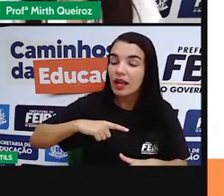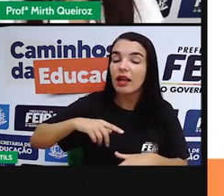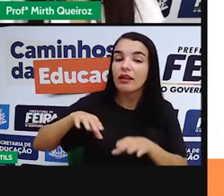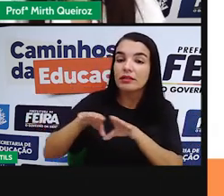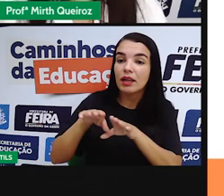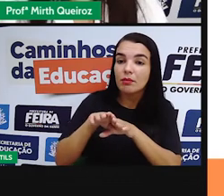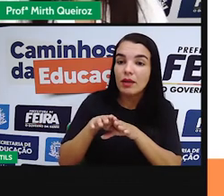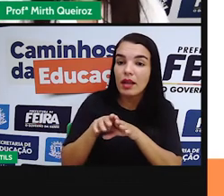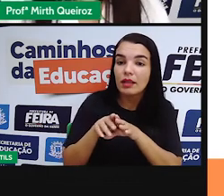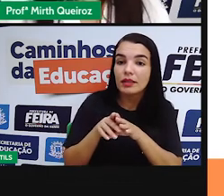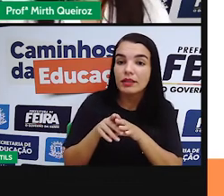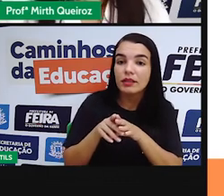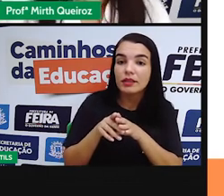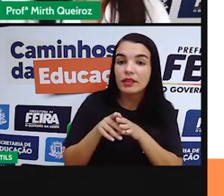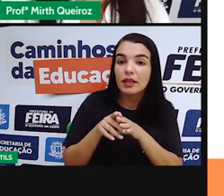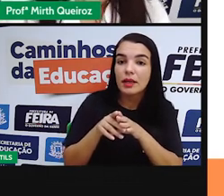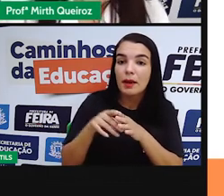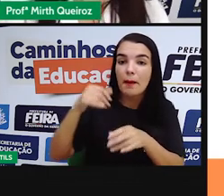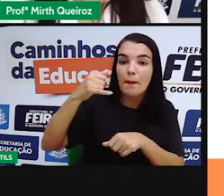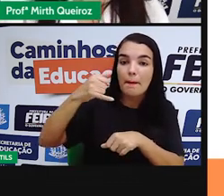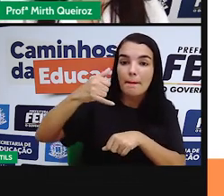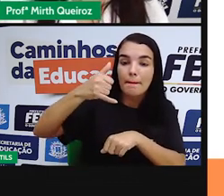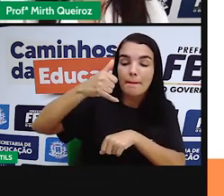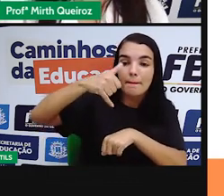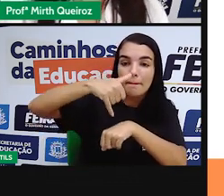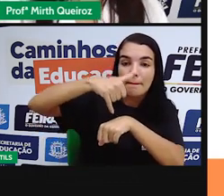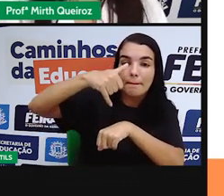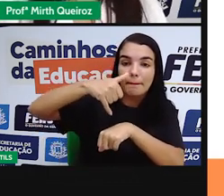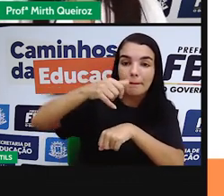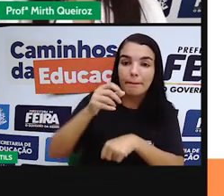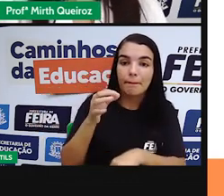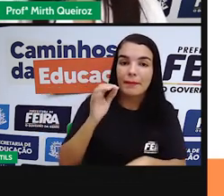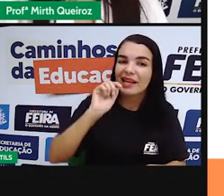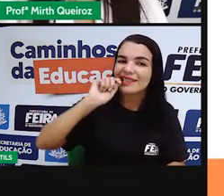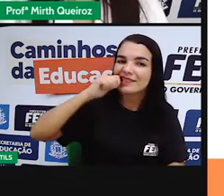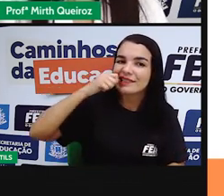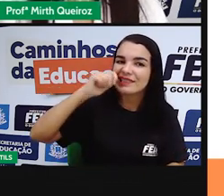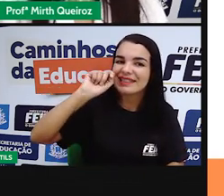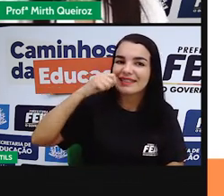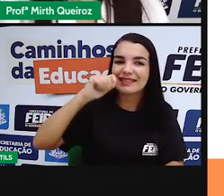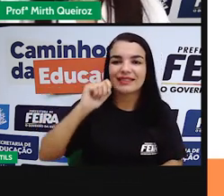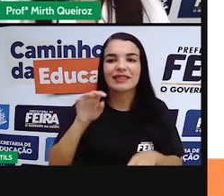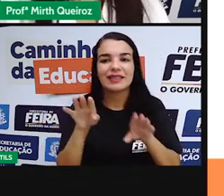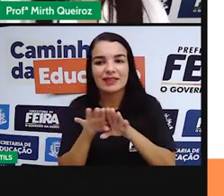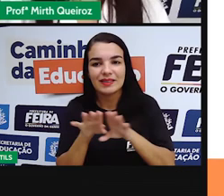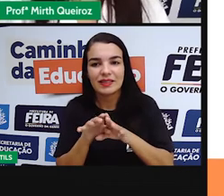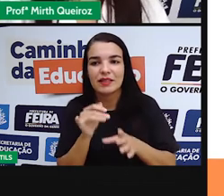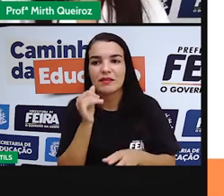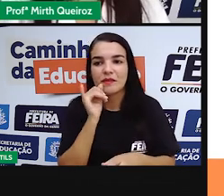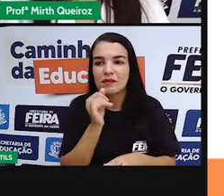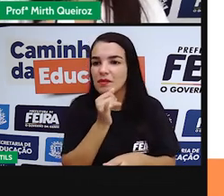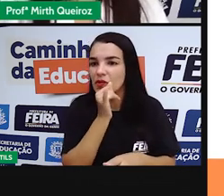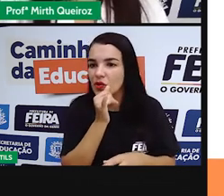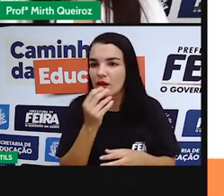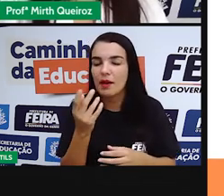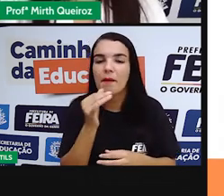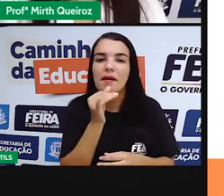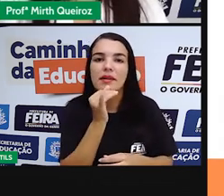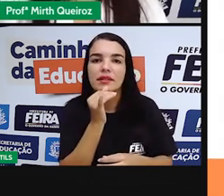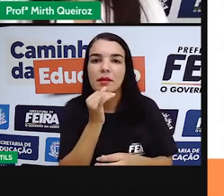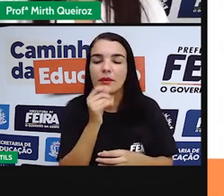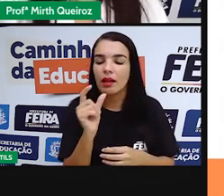jogo do palitinho, que é muito parecido com essa brincadeira italiana também, onde a gente, cada pessoa fica com